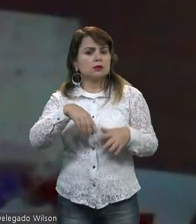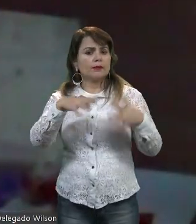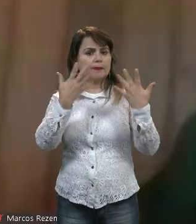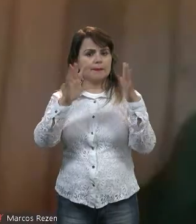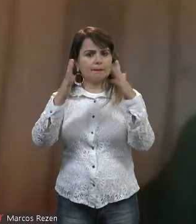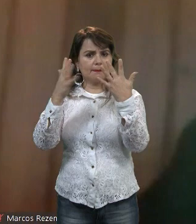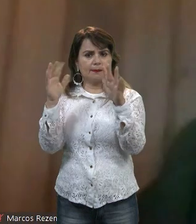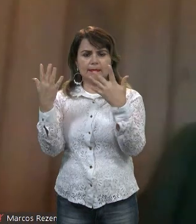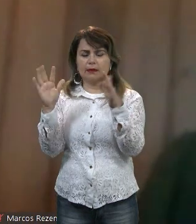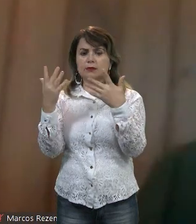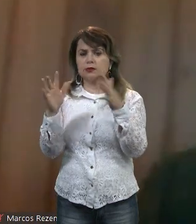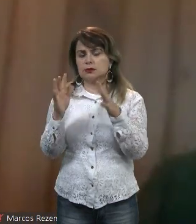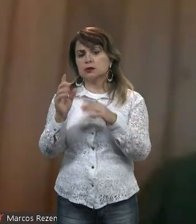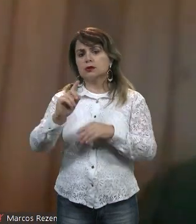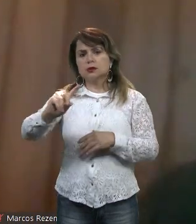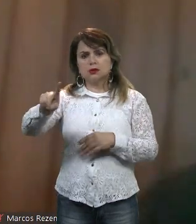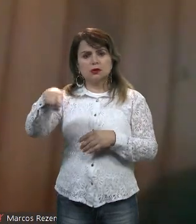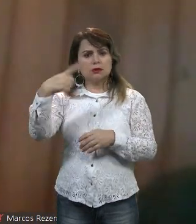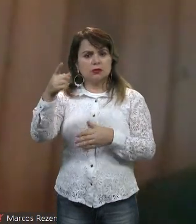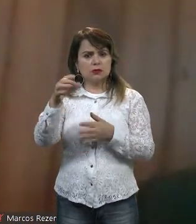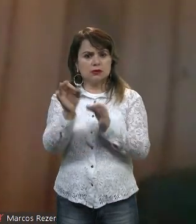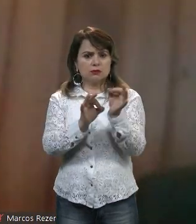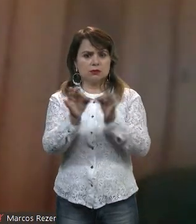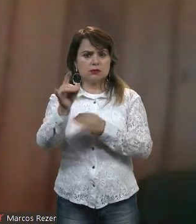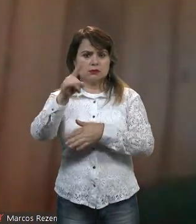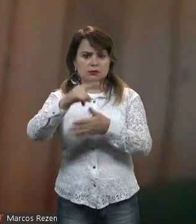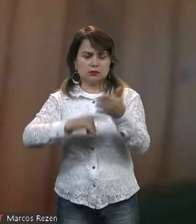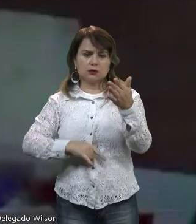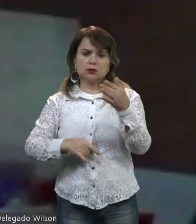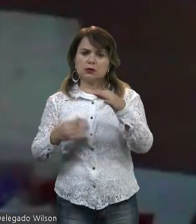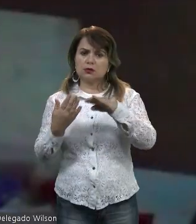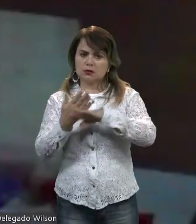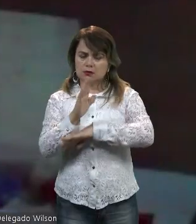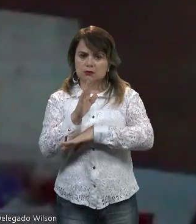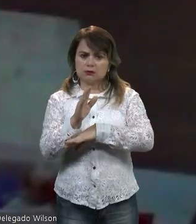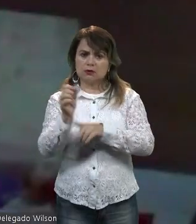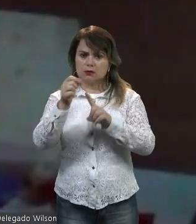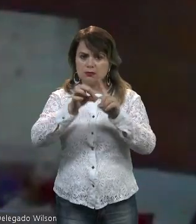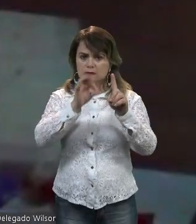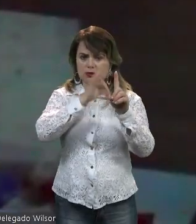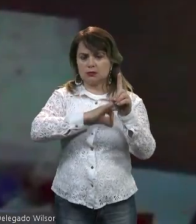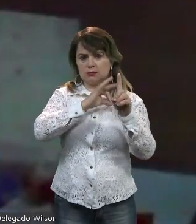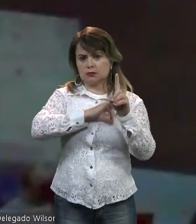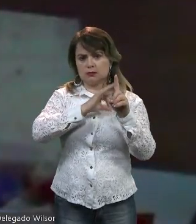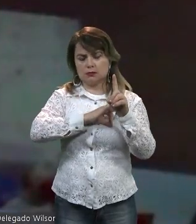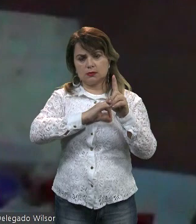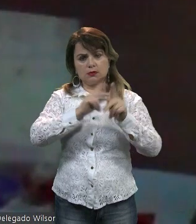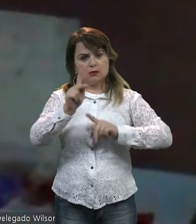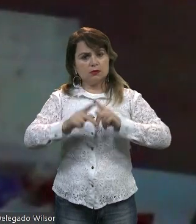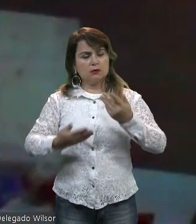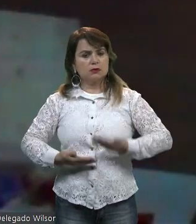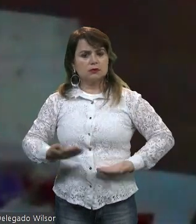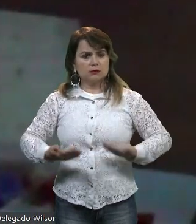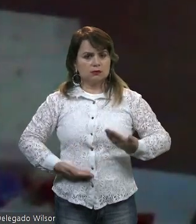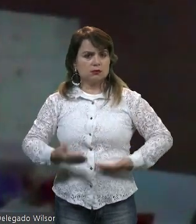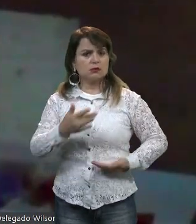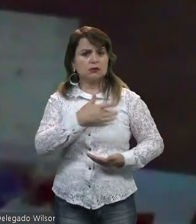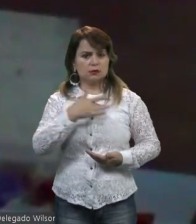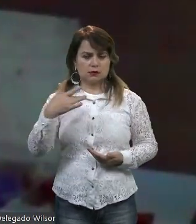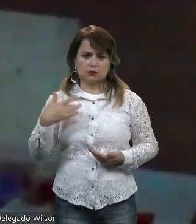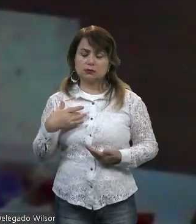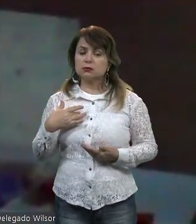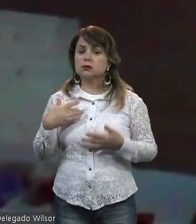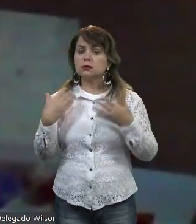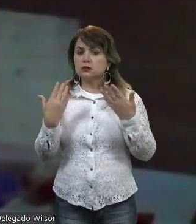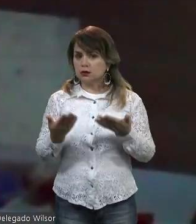lei que visa o pagamento dos servidores da área da saúde. Eu quero deixar aqui já de antemão esse